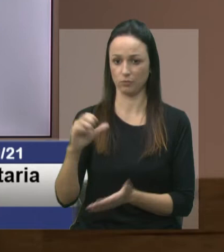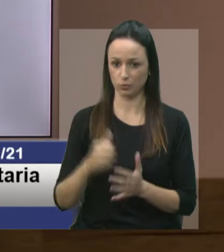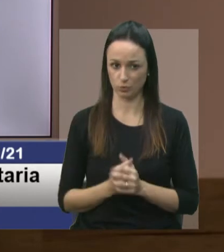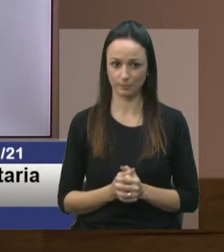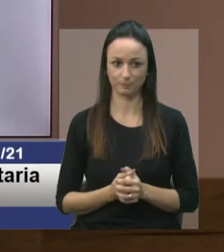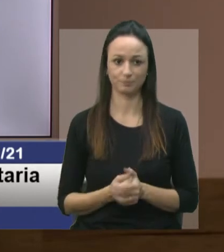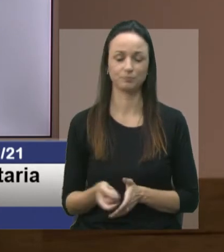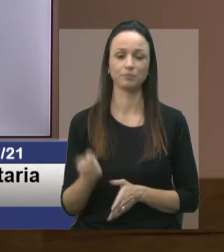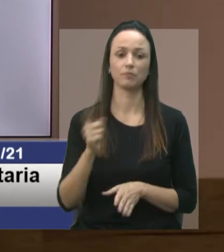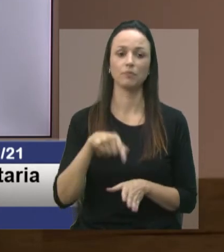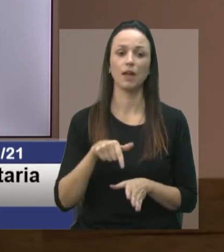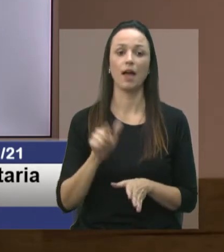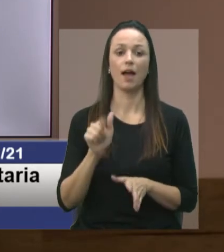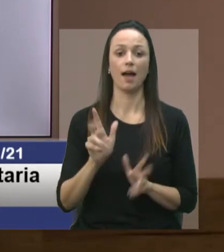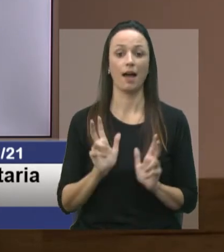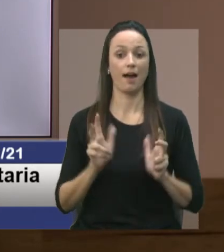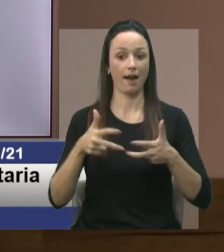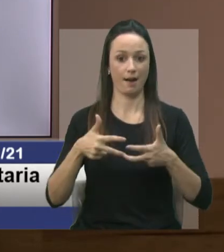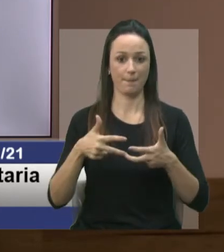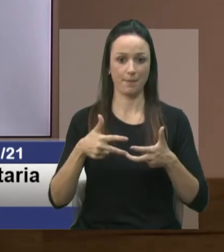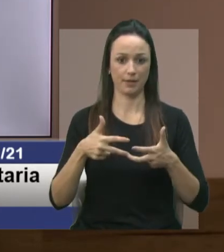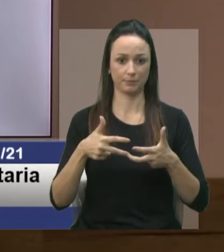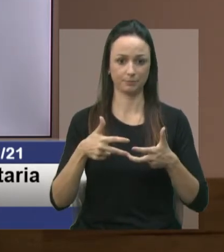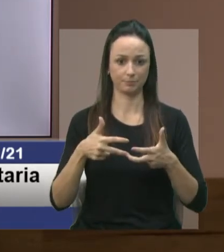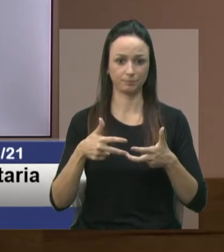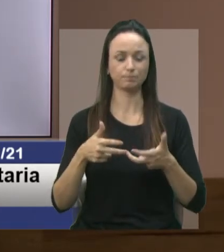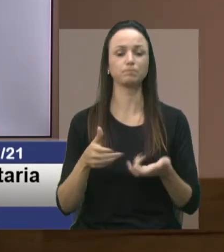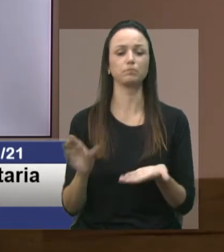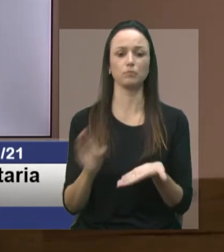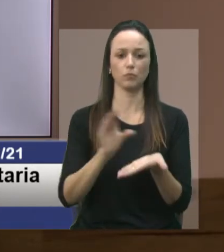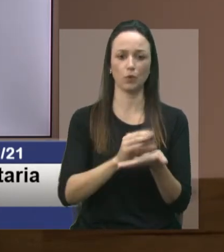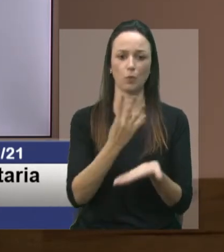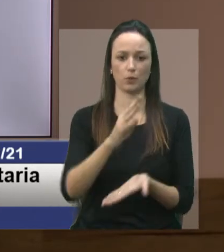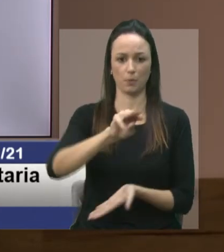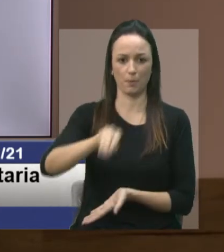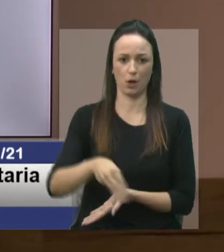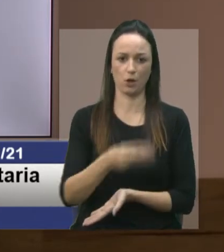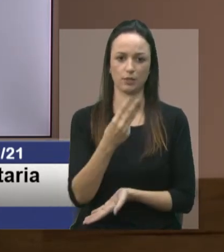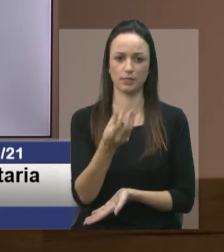R$ 435.133,36. Câmara empenhou